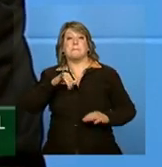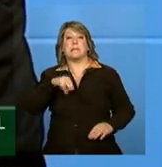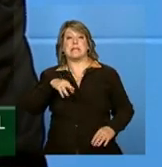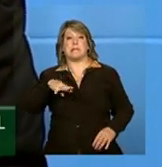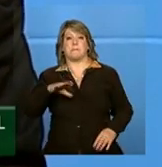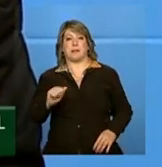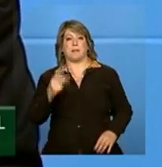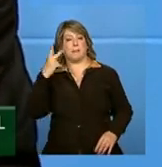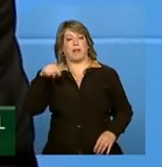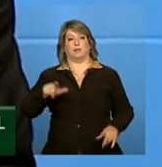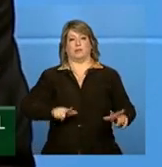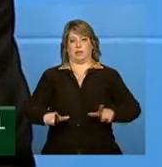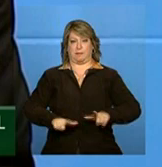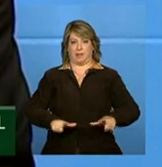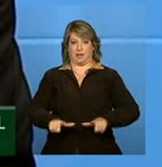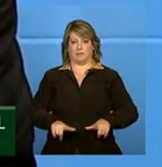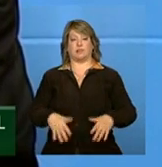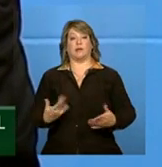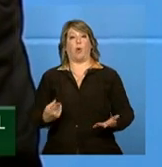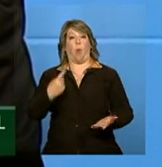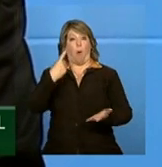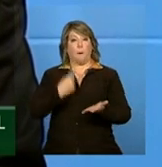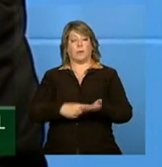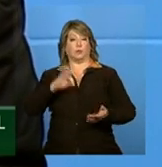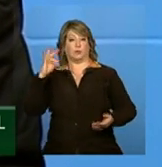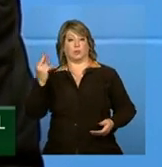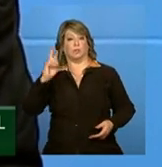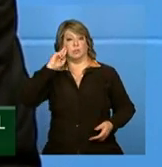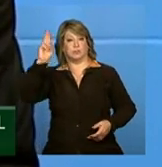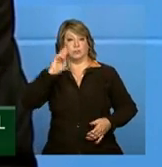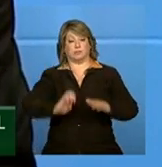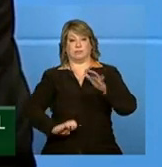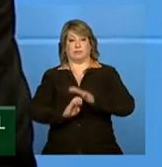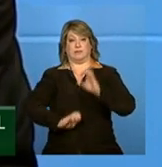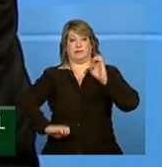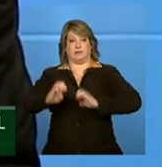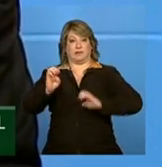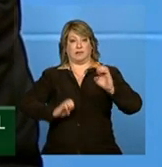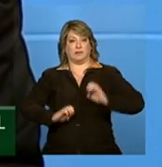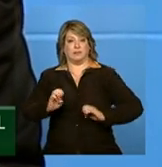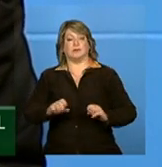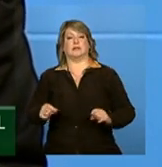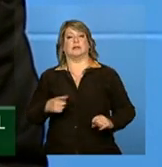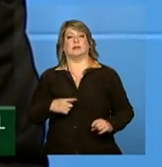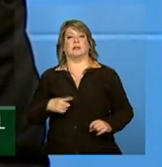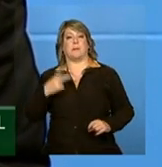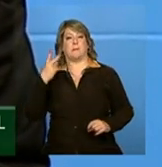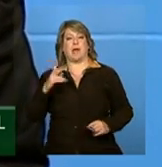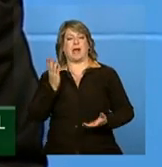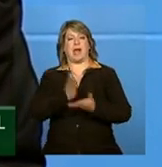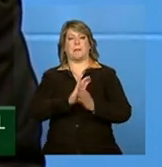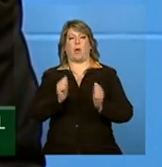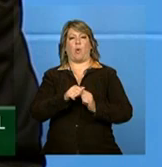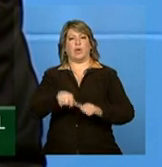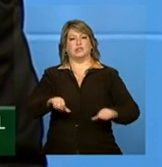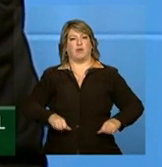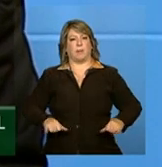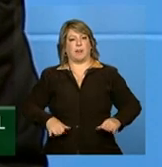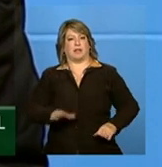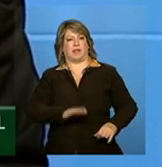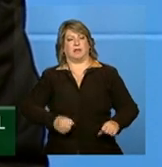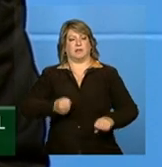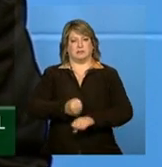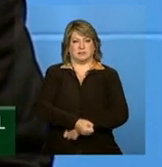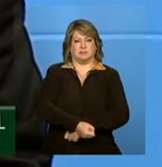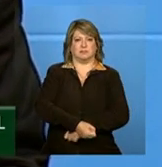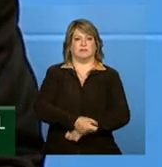O compromisso dos empregadores para erradicar a exploração do trabalho infantil transcende as razões de ordem ética